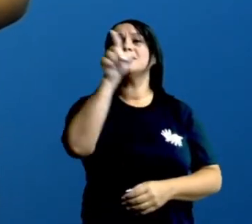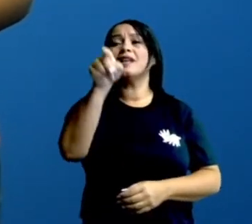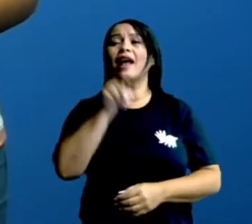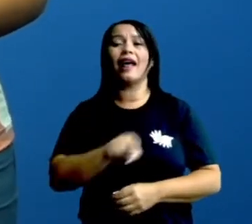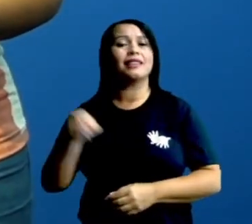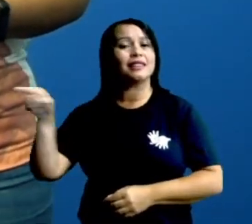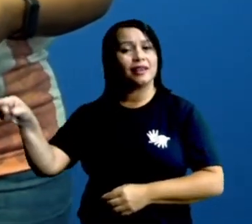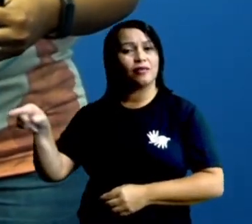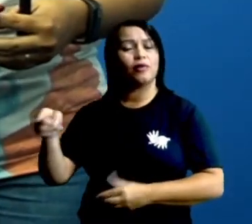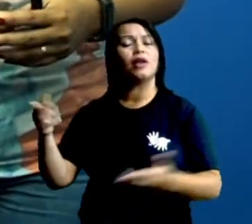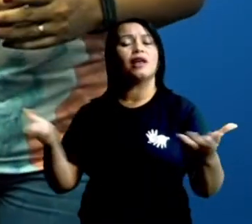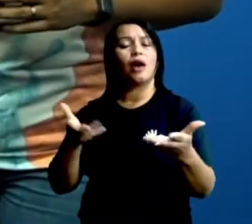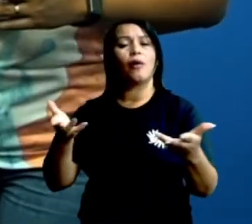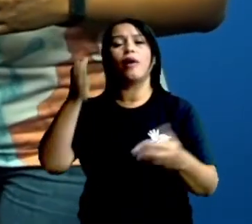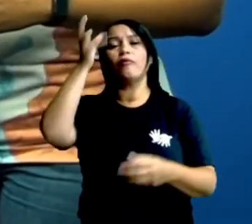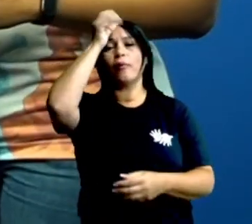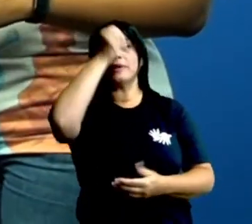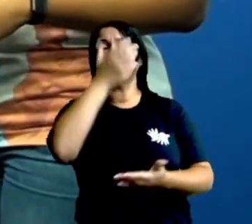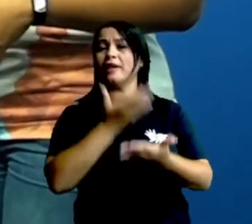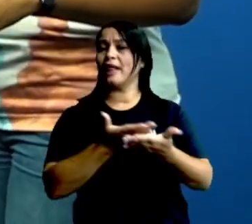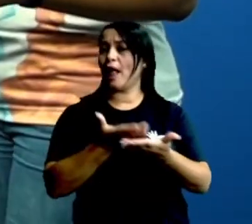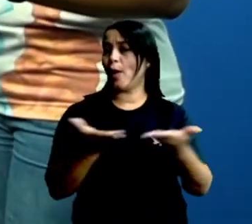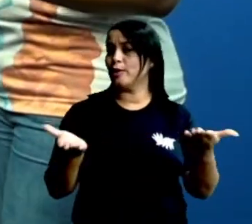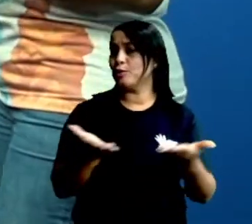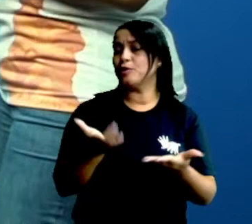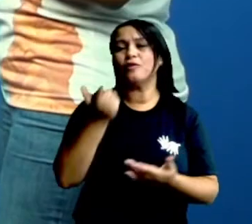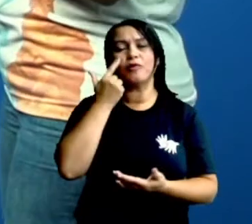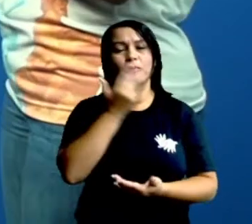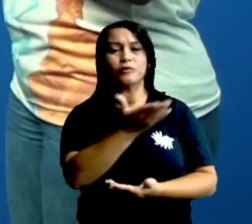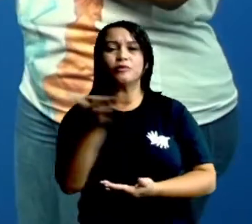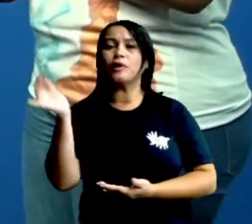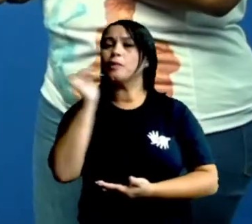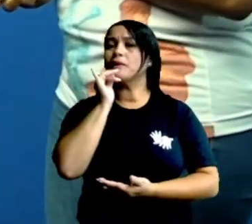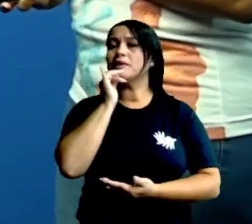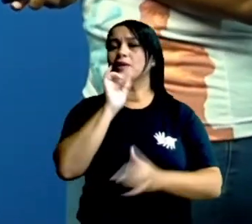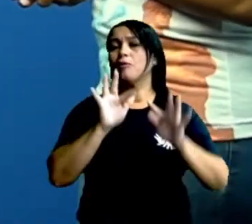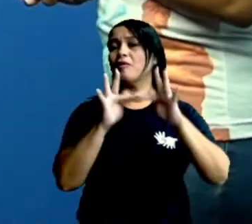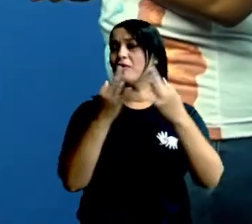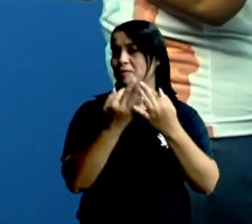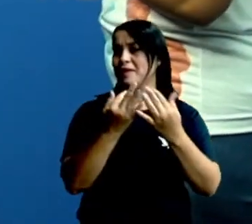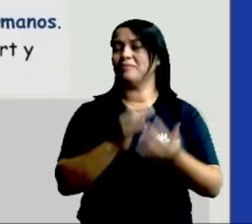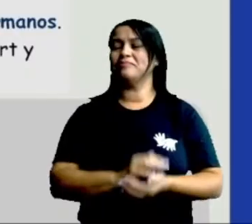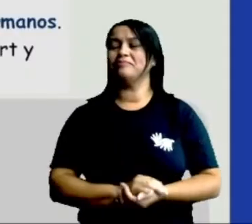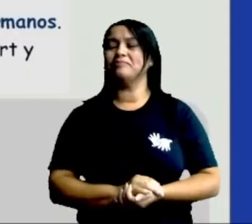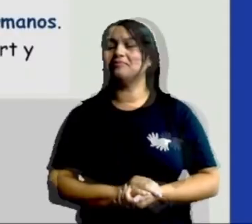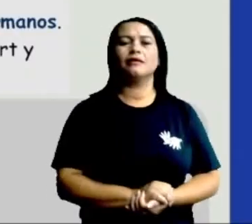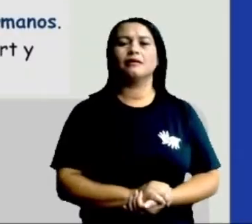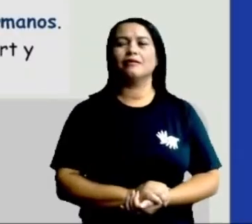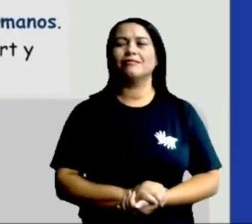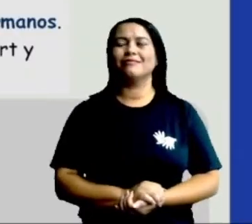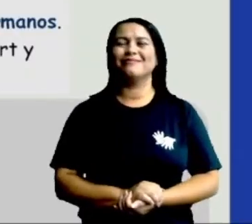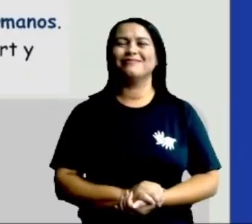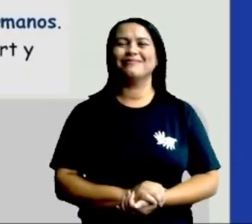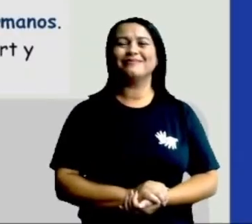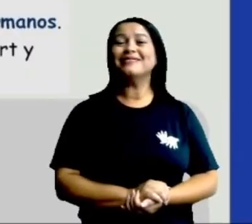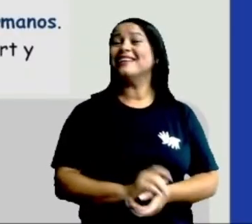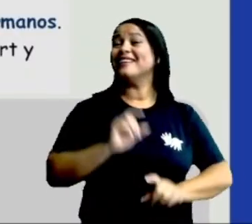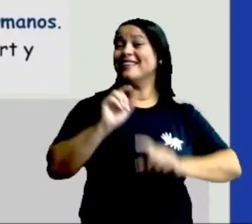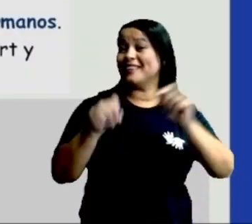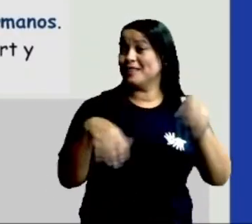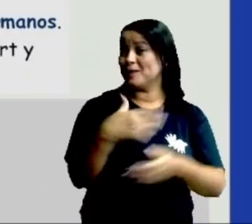o que a gente vai aprender também na aula de hoje. Então, vamos ver esse exemplo com a família Simpson. ¿Quiénes